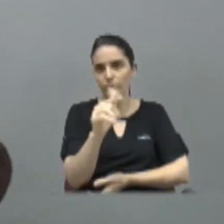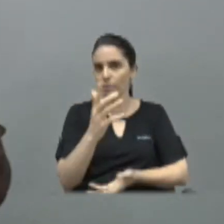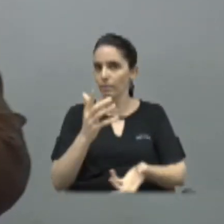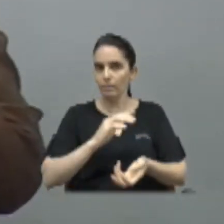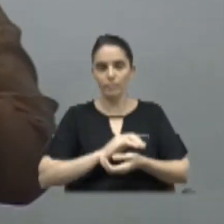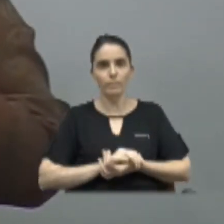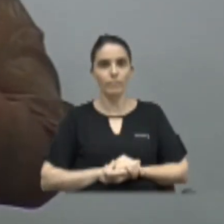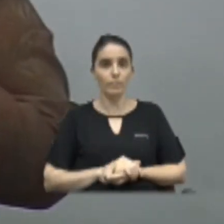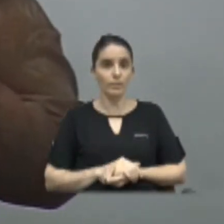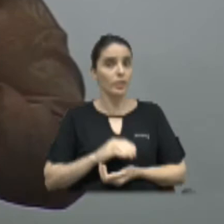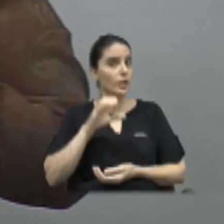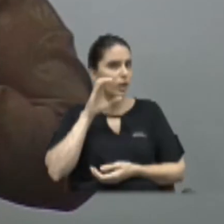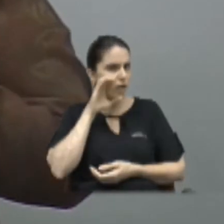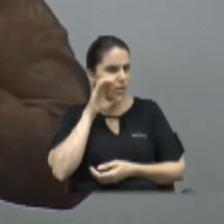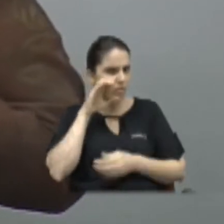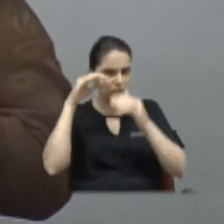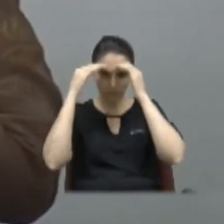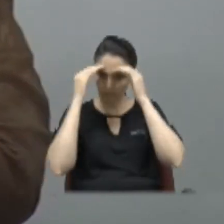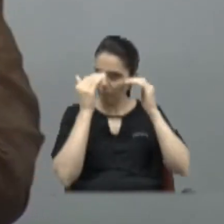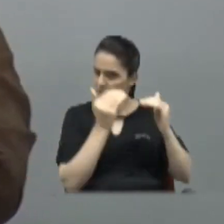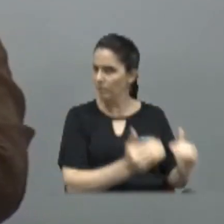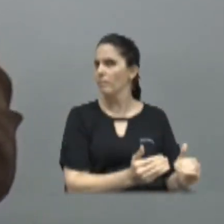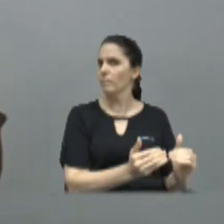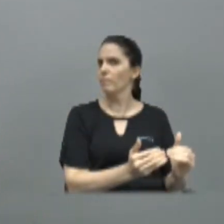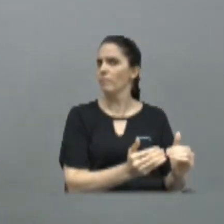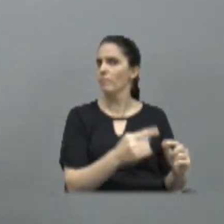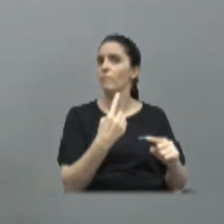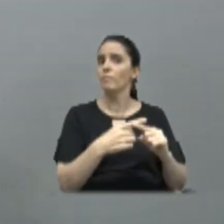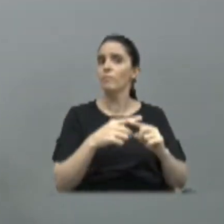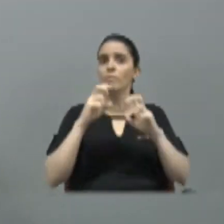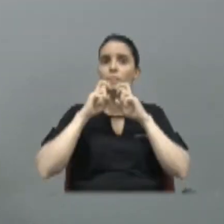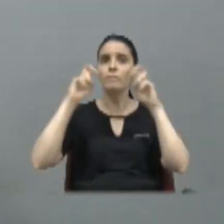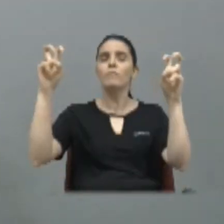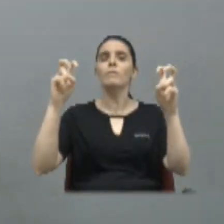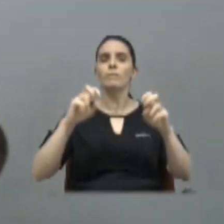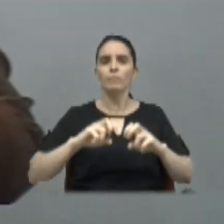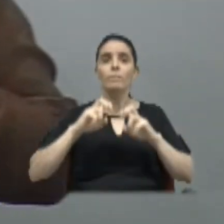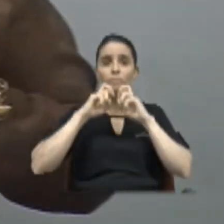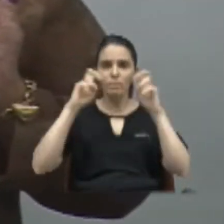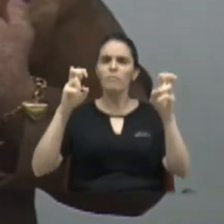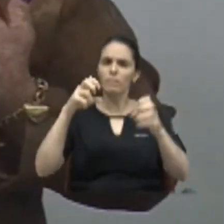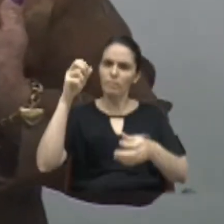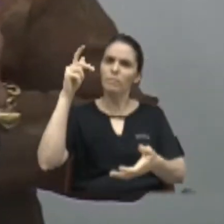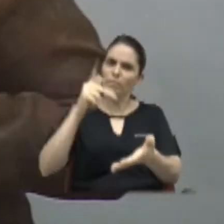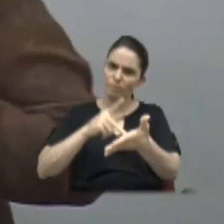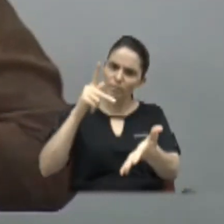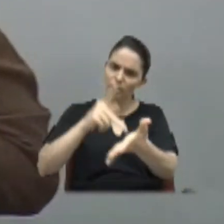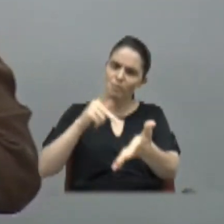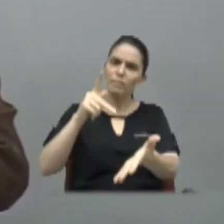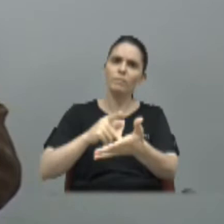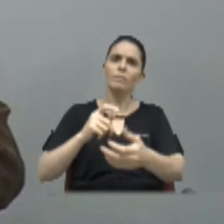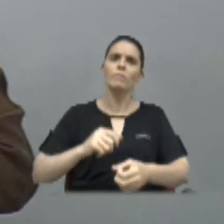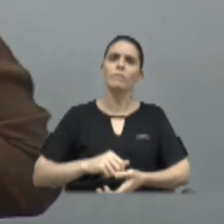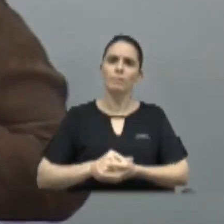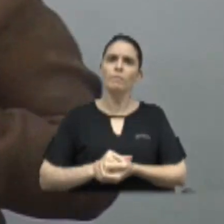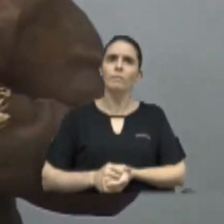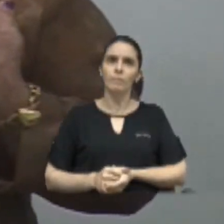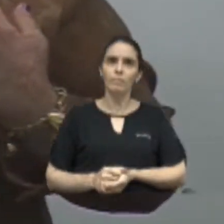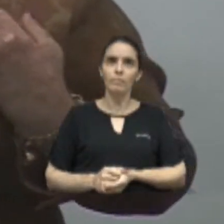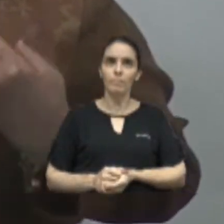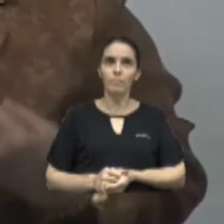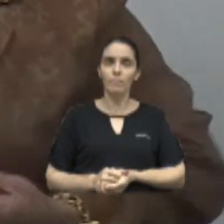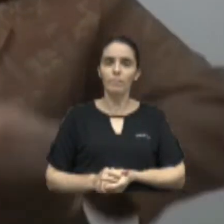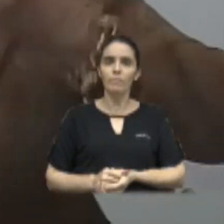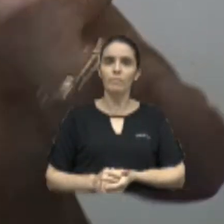Aí eu sou desrespeitosa quando eu falo alto aqui. Eu falo alto mesmo. Falo alto mesmo.